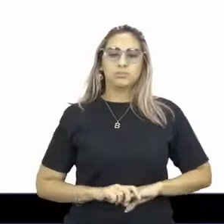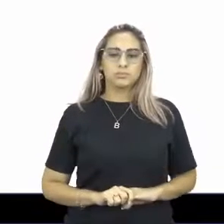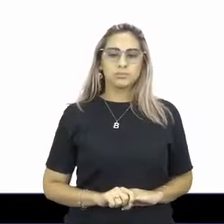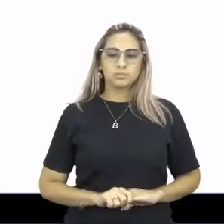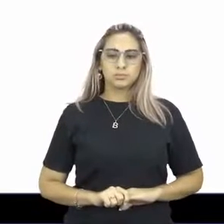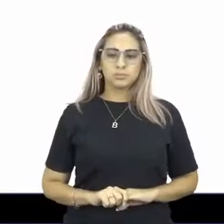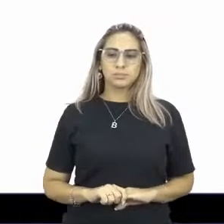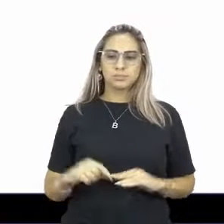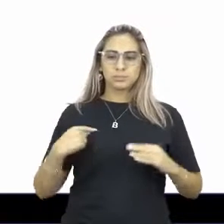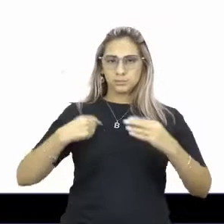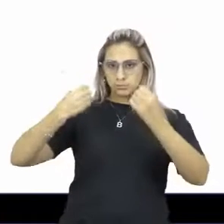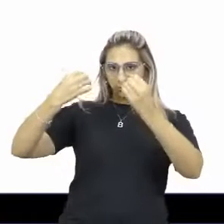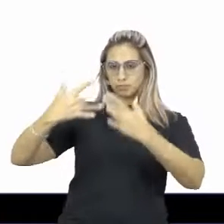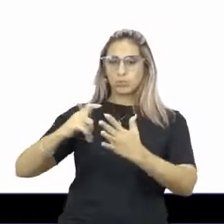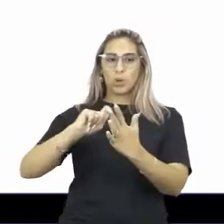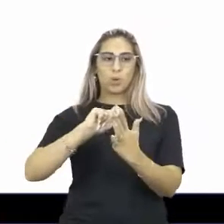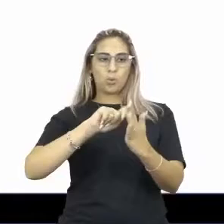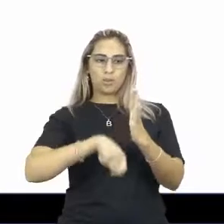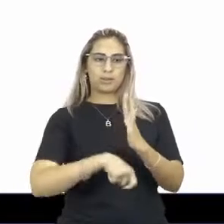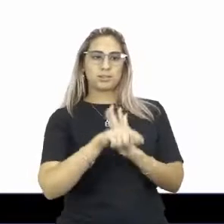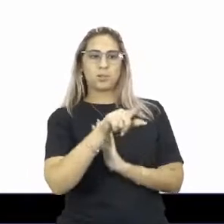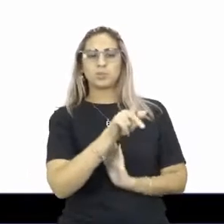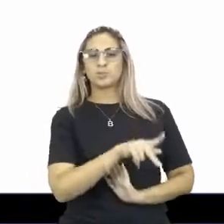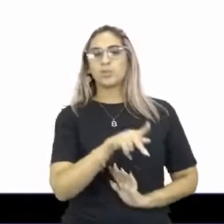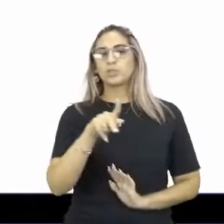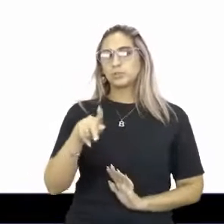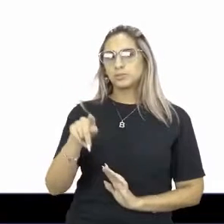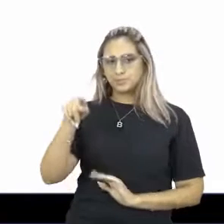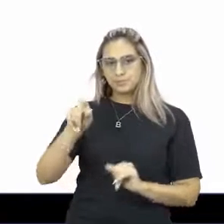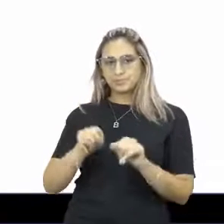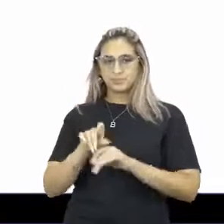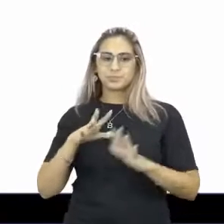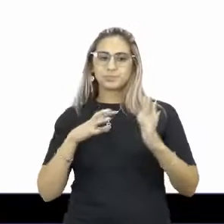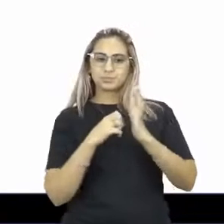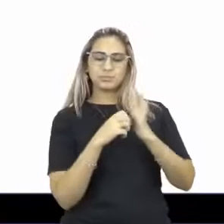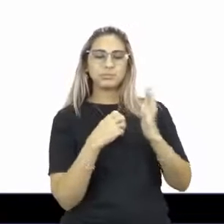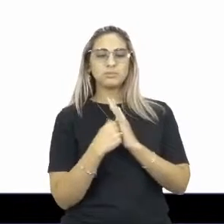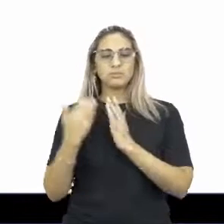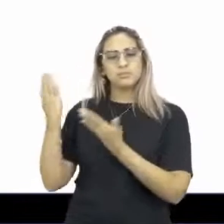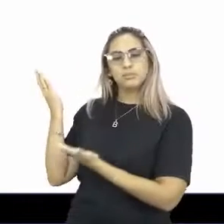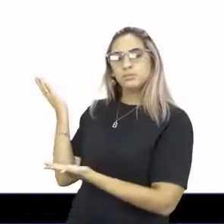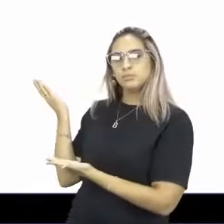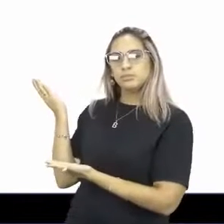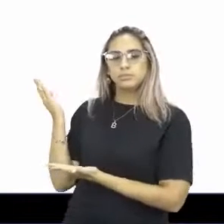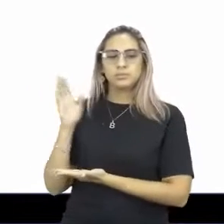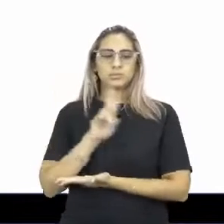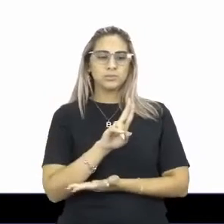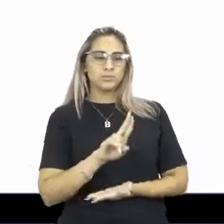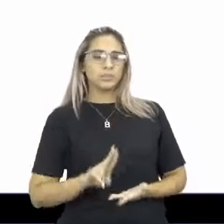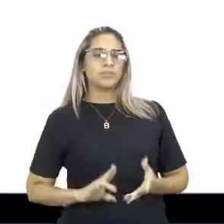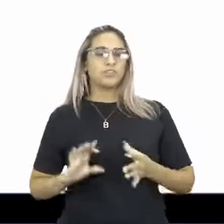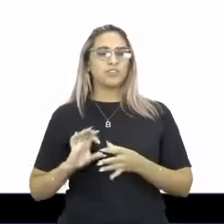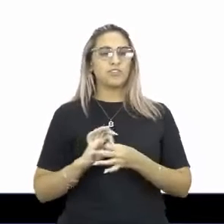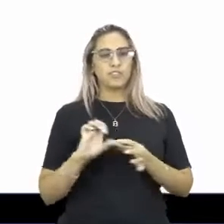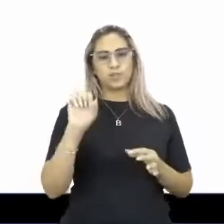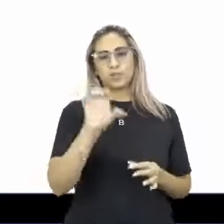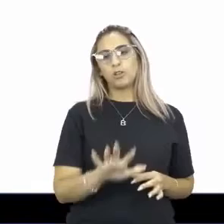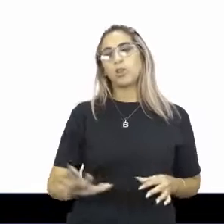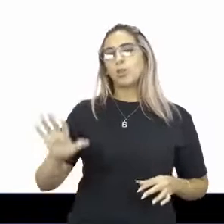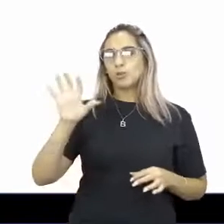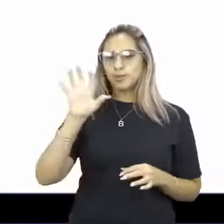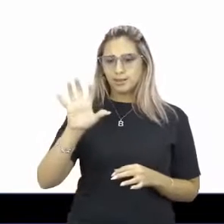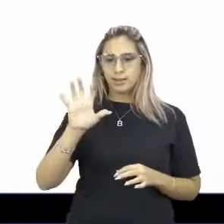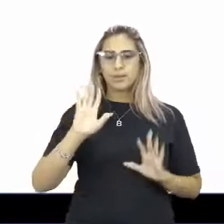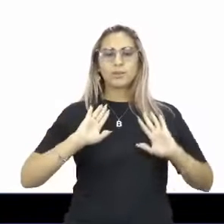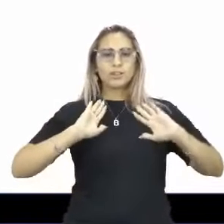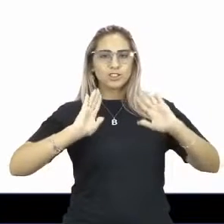Aqui, quando a gente fala da contratação docente, vamos lá, você fez a inscrição, você foi chamada para a abertura de um vínculo no Estado, a gente